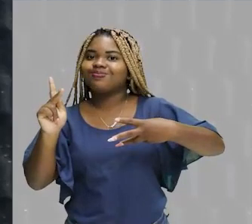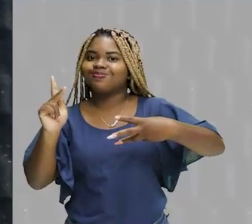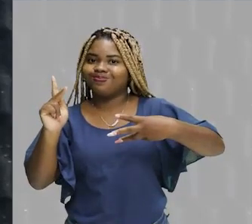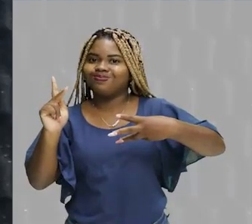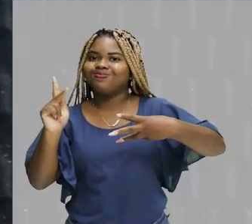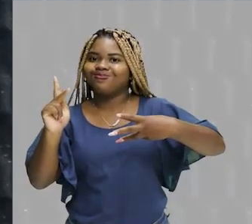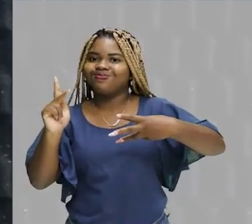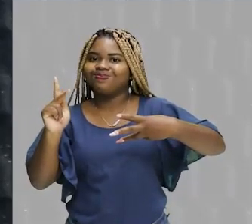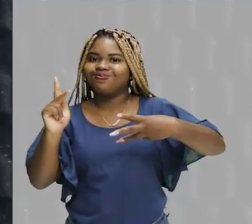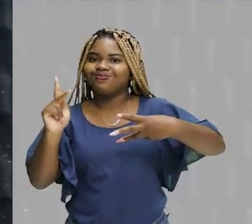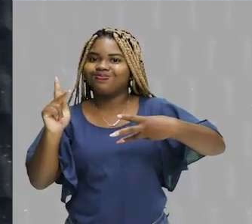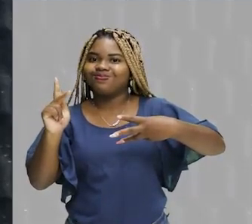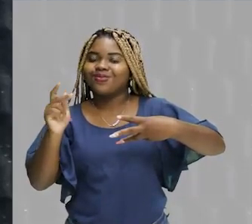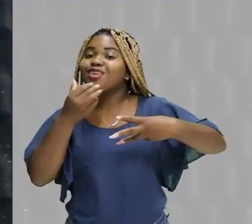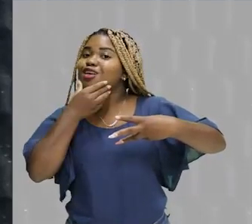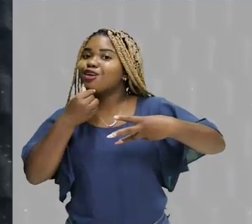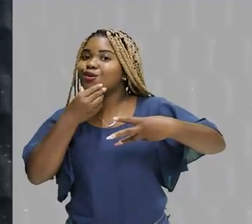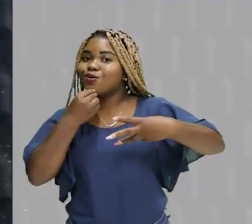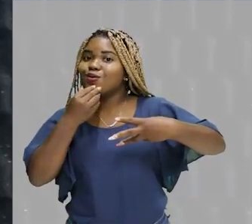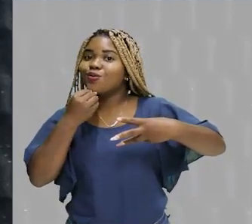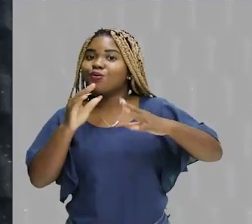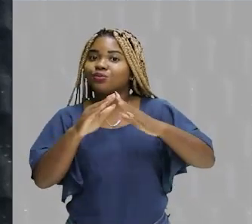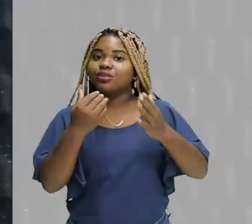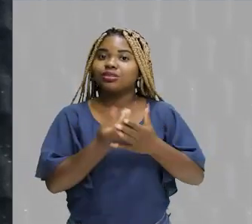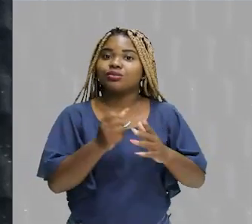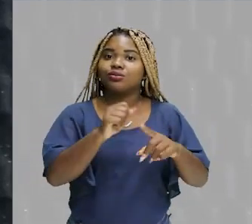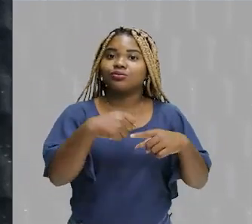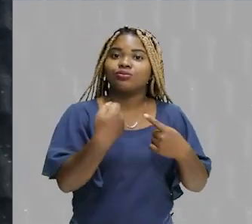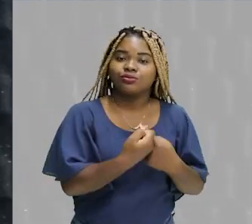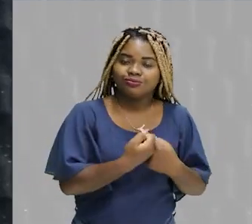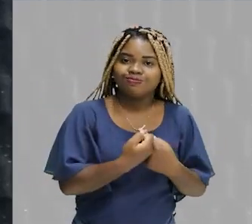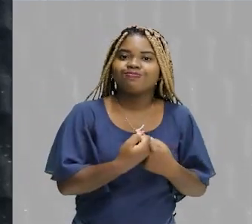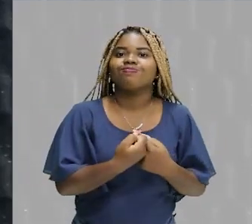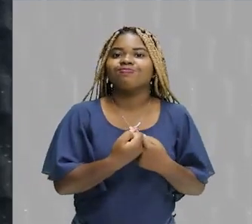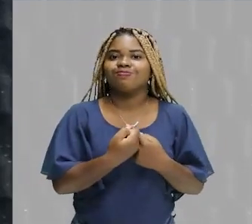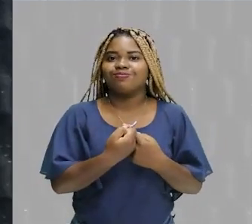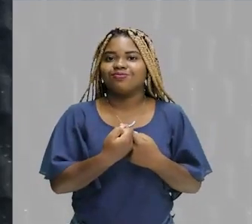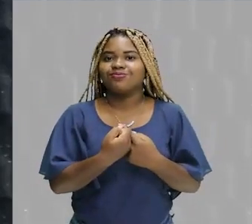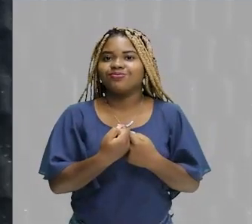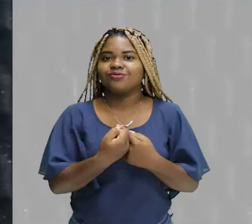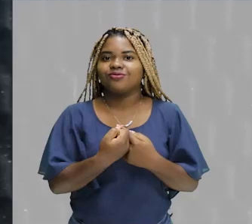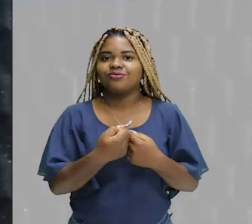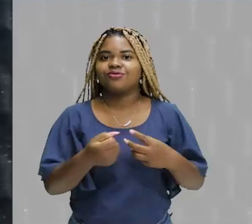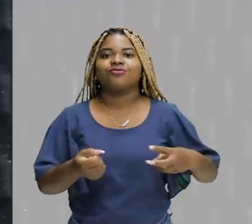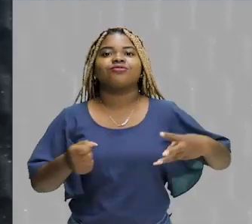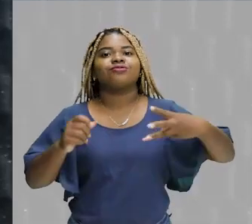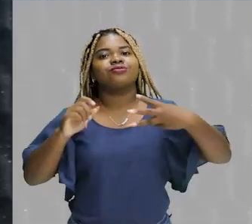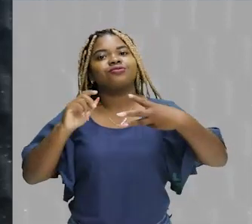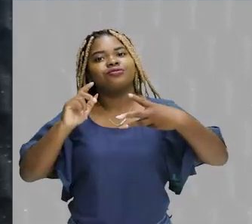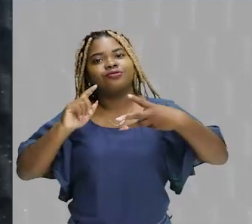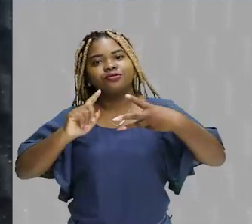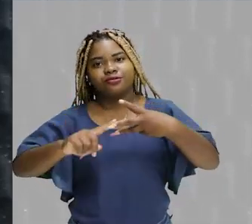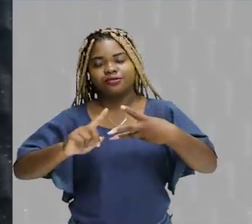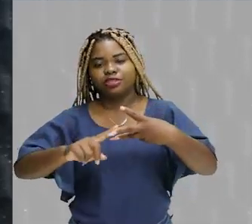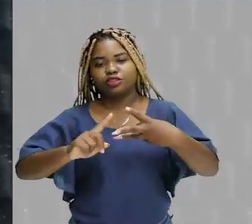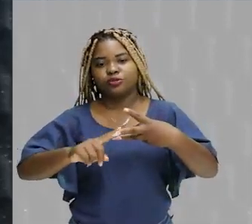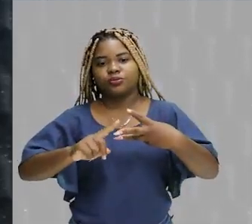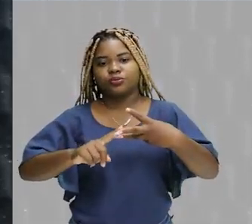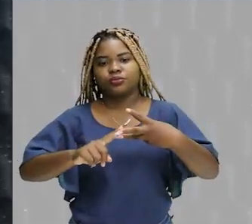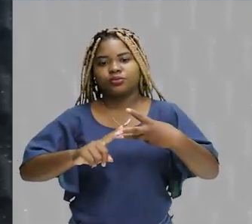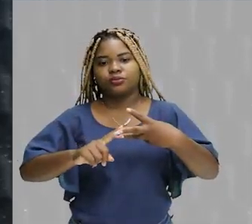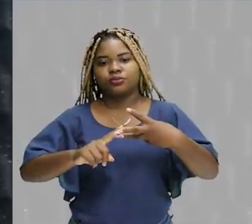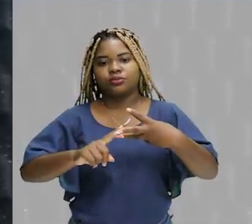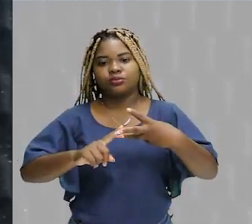Esse é o grande cara da Escola Sociológica de Chicago. Vamos chamar ele só de Park, para ficar fácil, tá? Park.